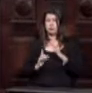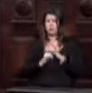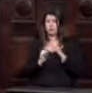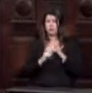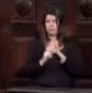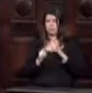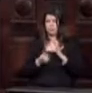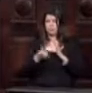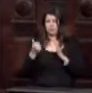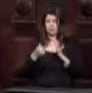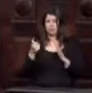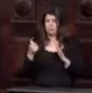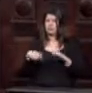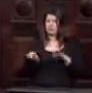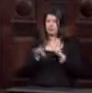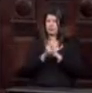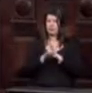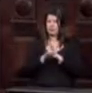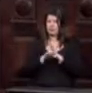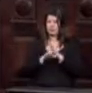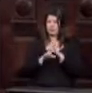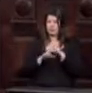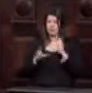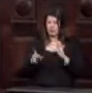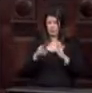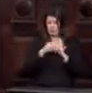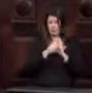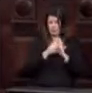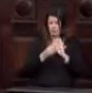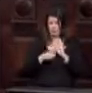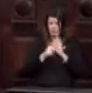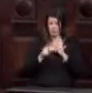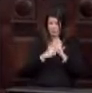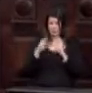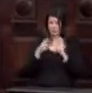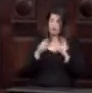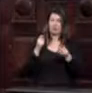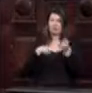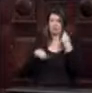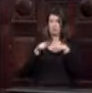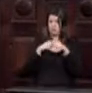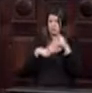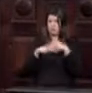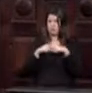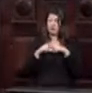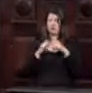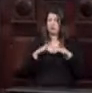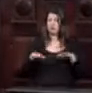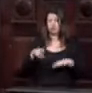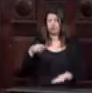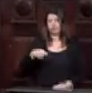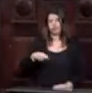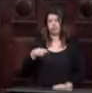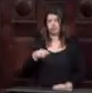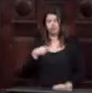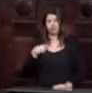desta lei. Completando aqui o artigo 3º, a lei orçamentária anual, ao fixar suas despesas obrigatórias, deverá respeitar o limite